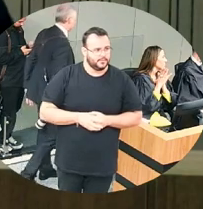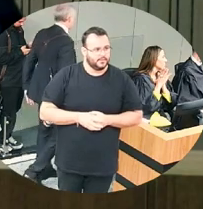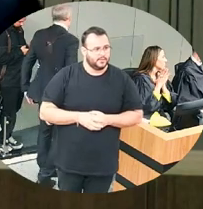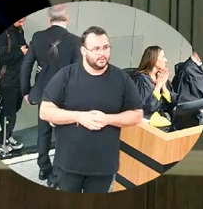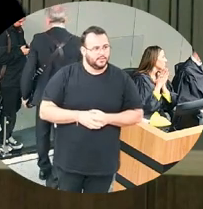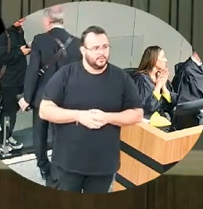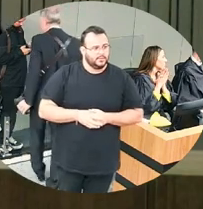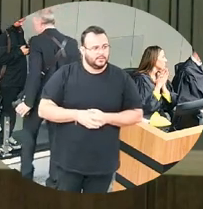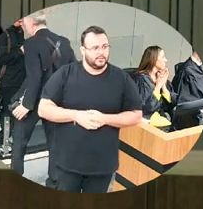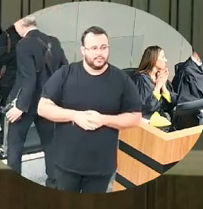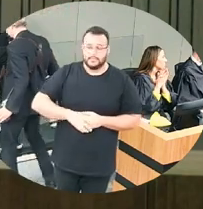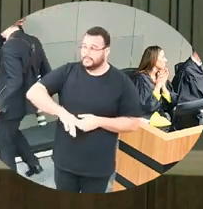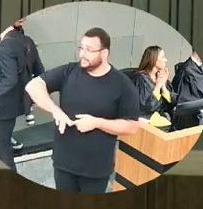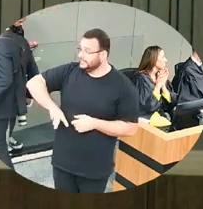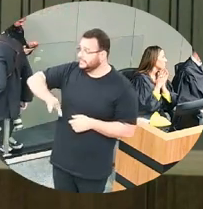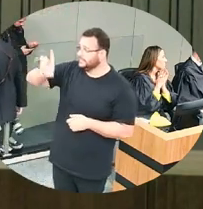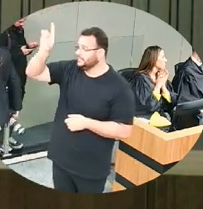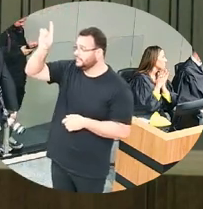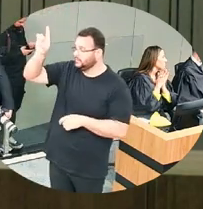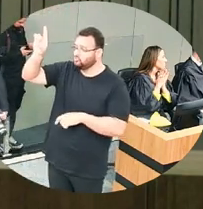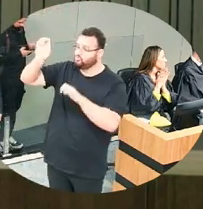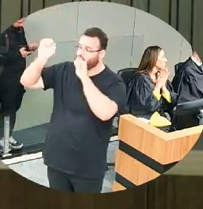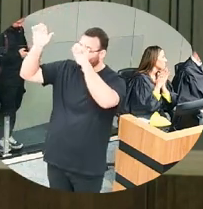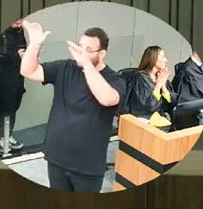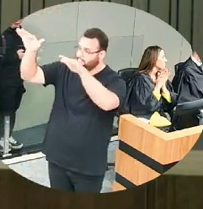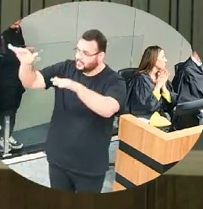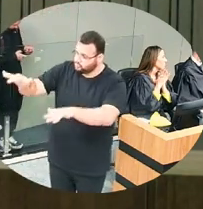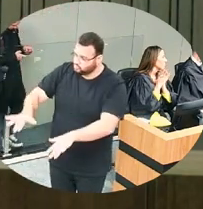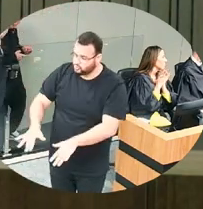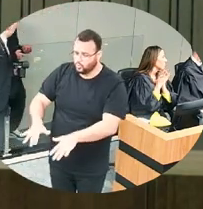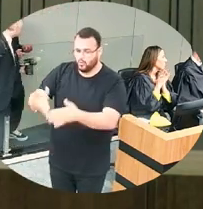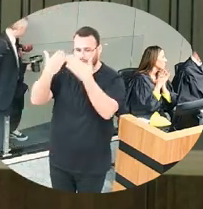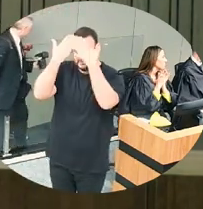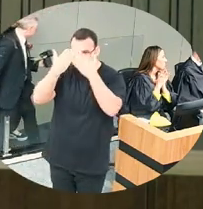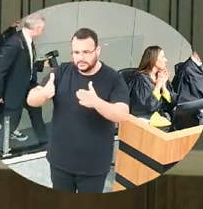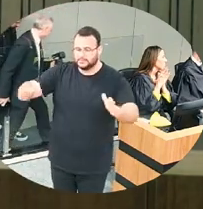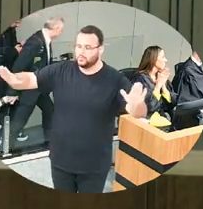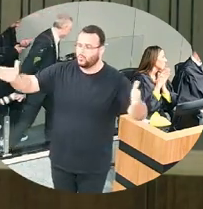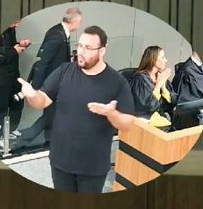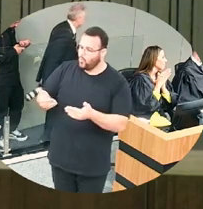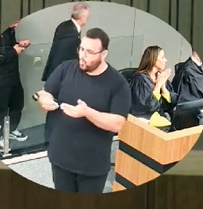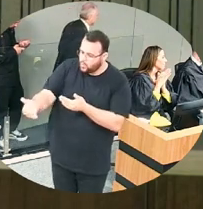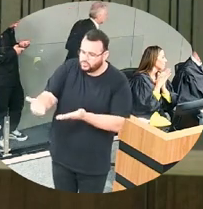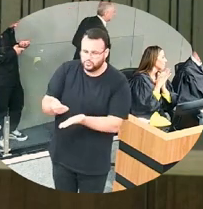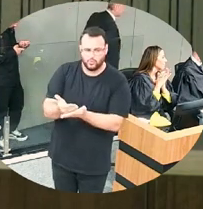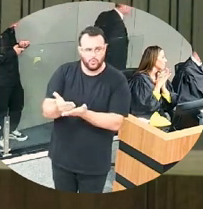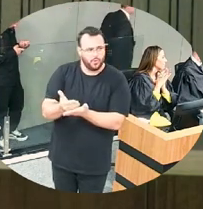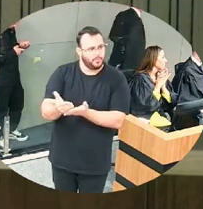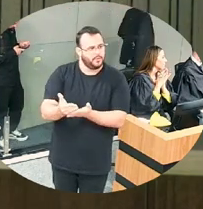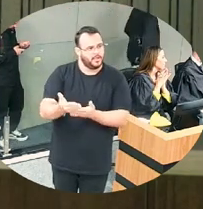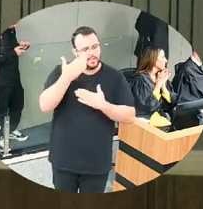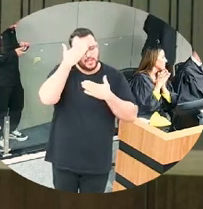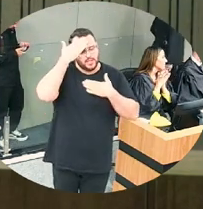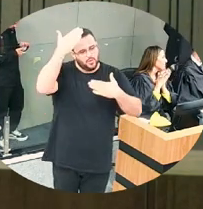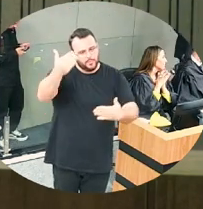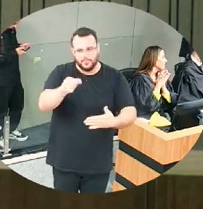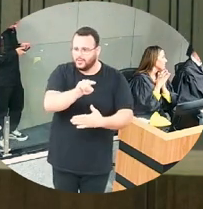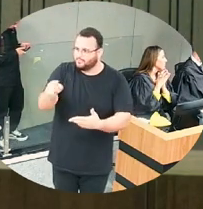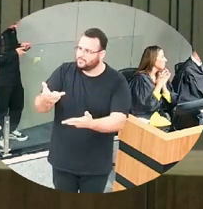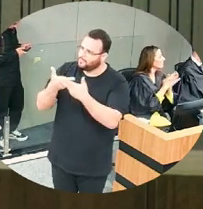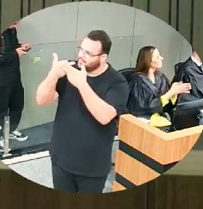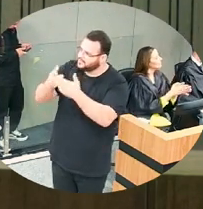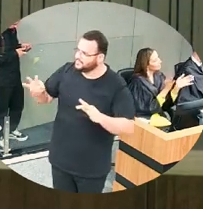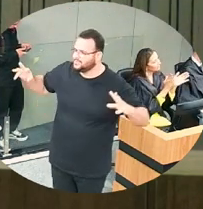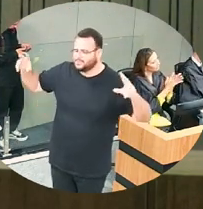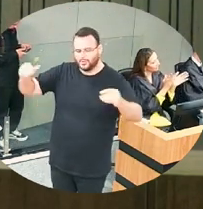melhor que Deus nos ilumine nessa nova etapa que se inicia hoje o obrigado e obrigado pela paciência de